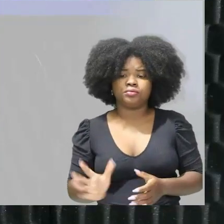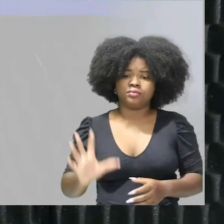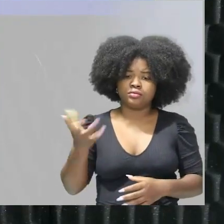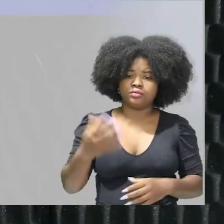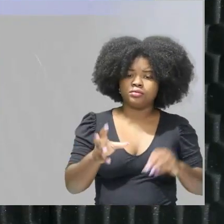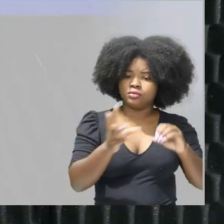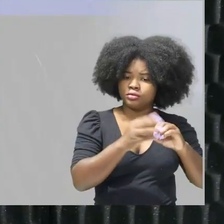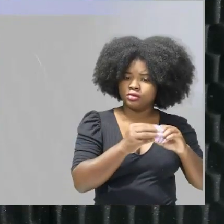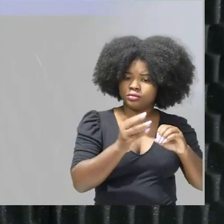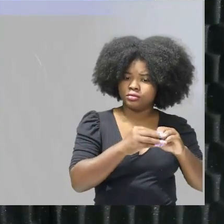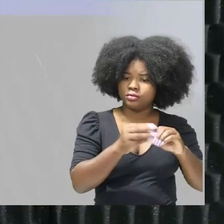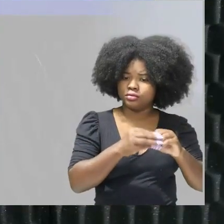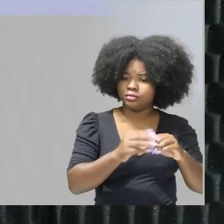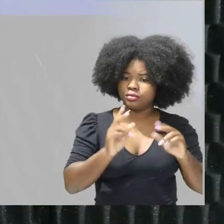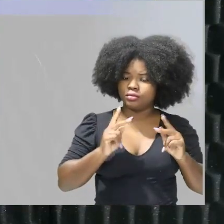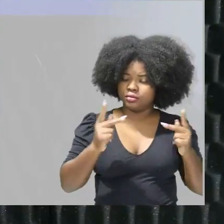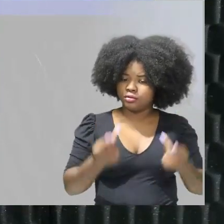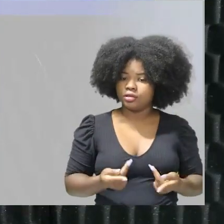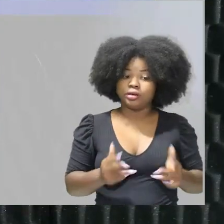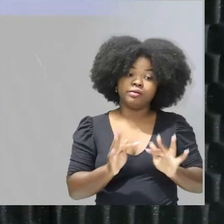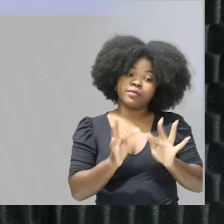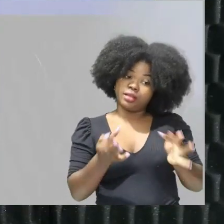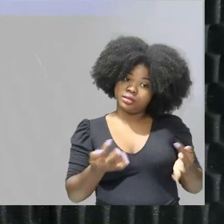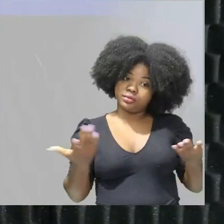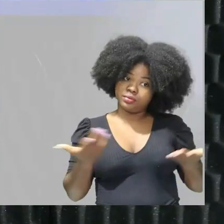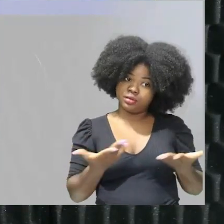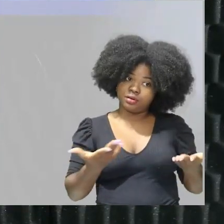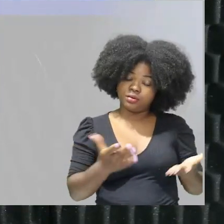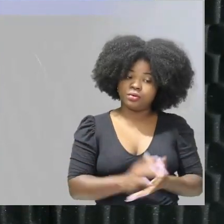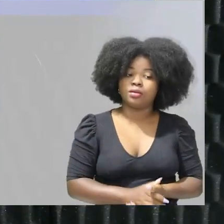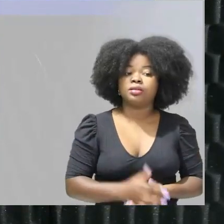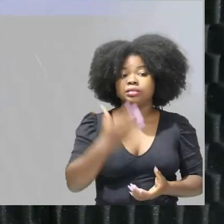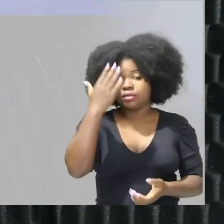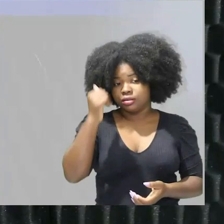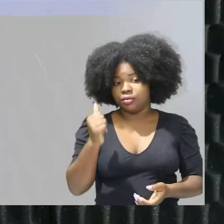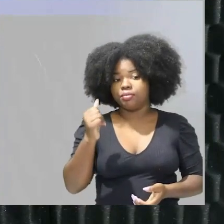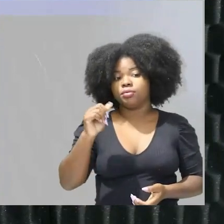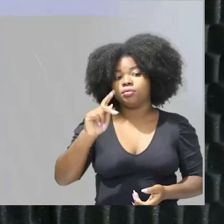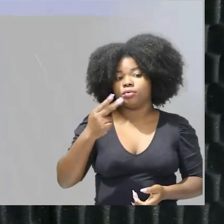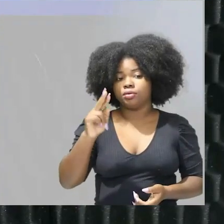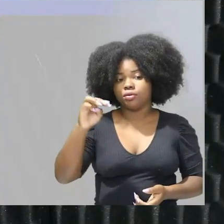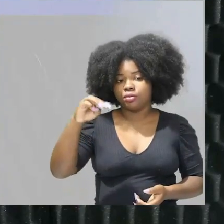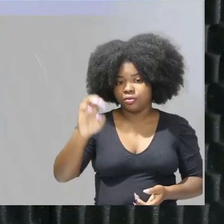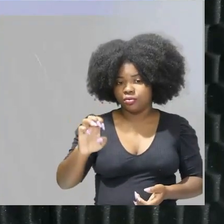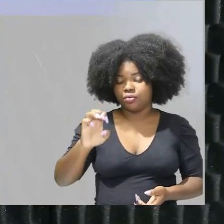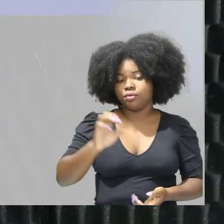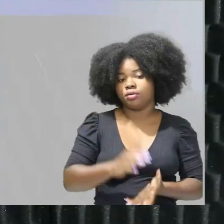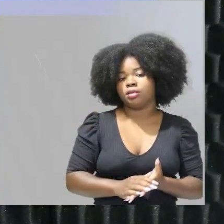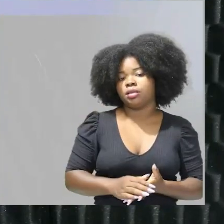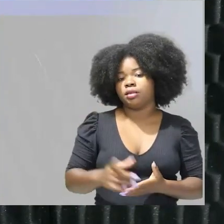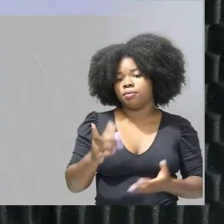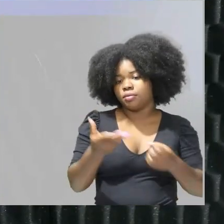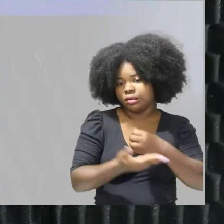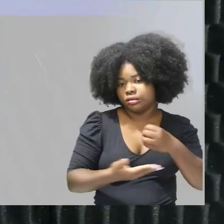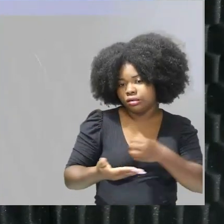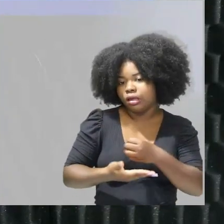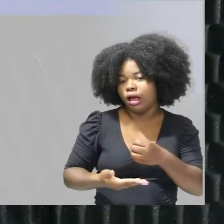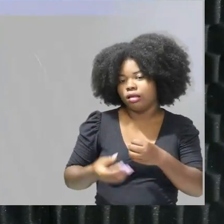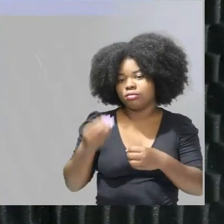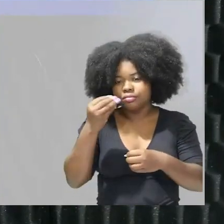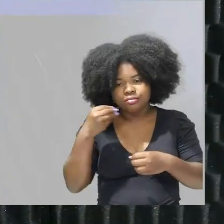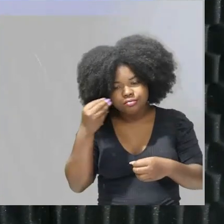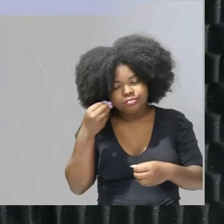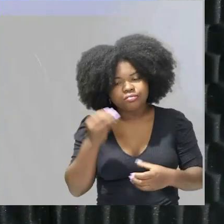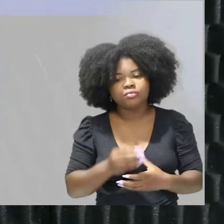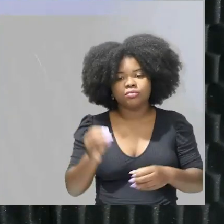fica extremamente simples mas sabemos que David Rímel em Cristo dentro do